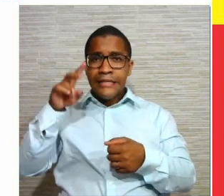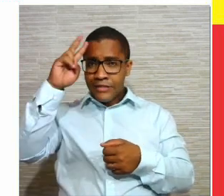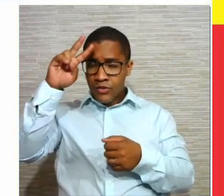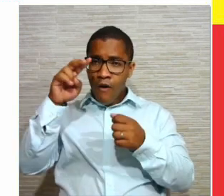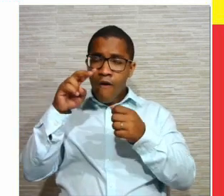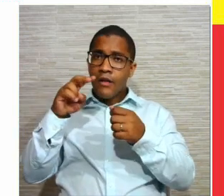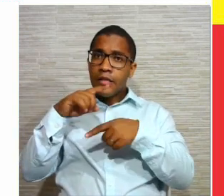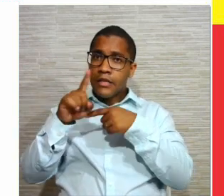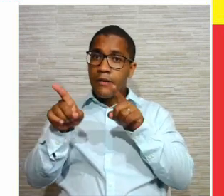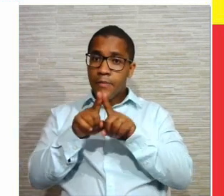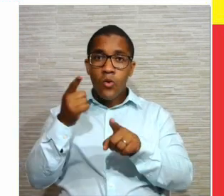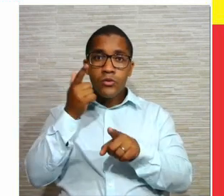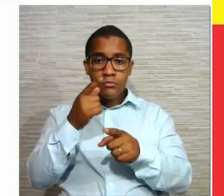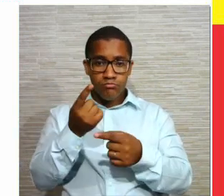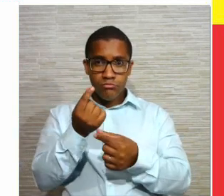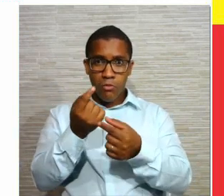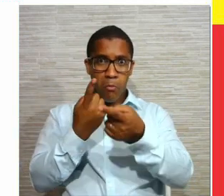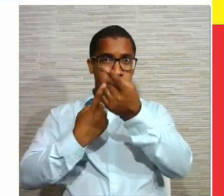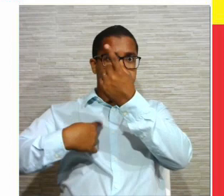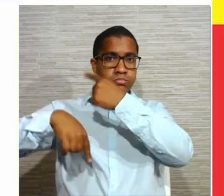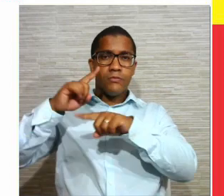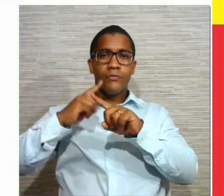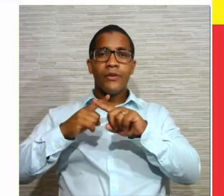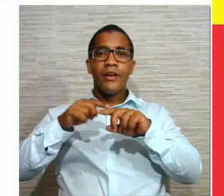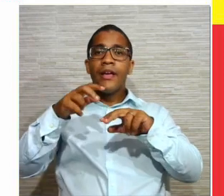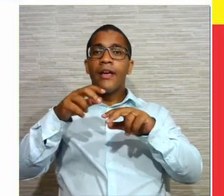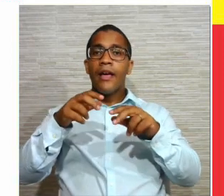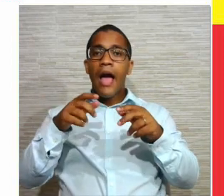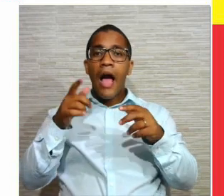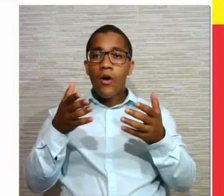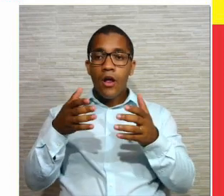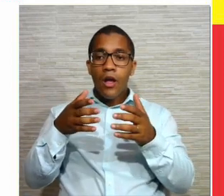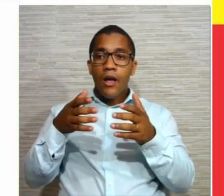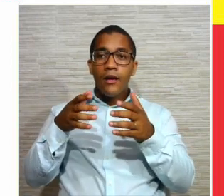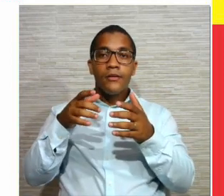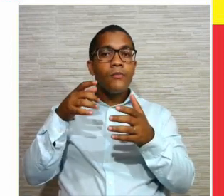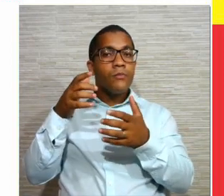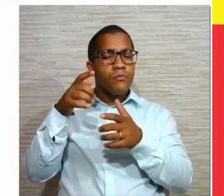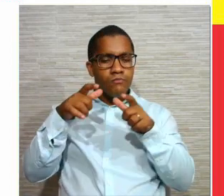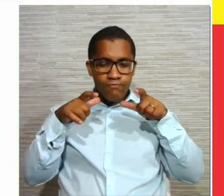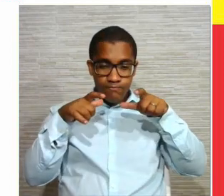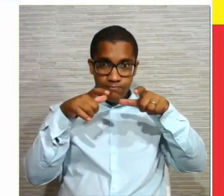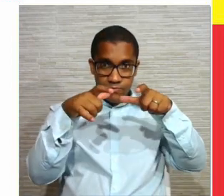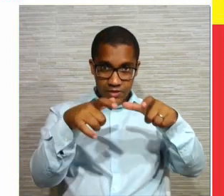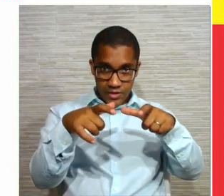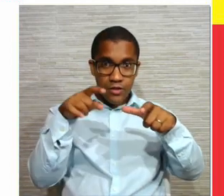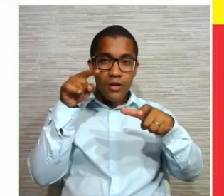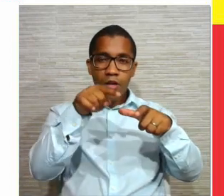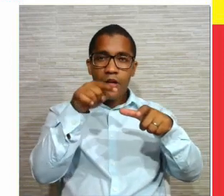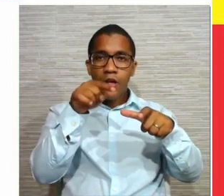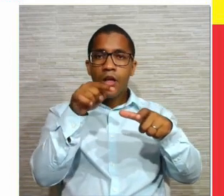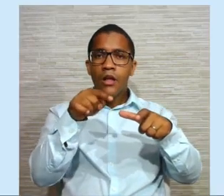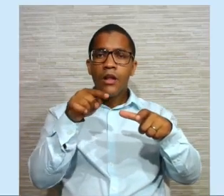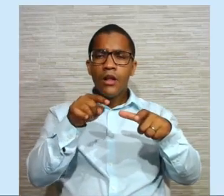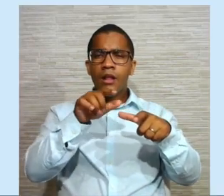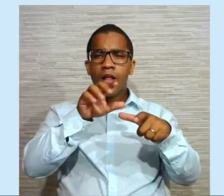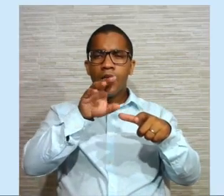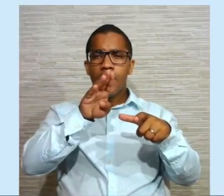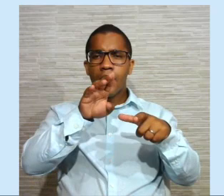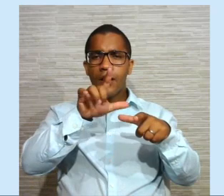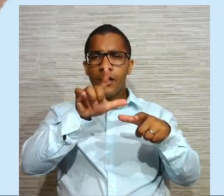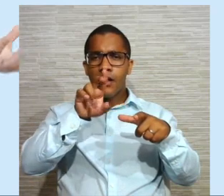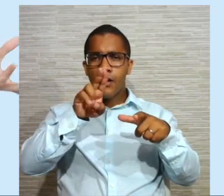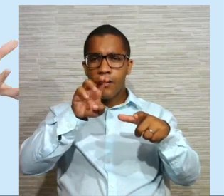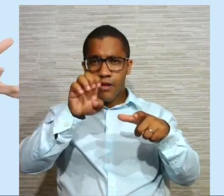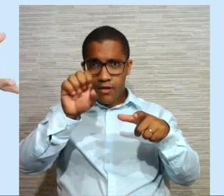começou a gravar discos de blues, né, destinados aos operários negros. Então ela começou, muitos nomes